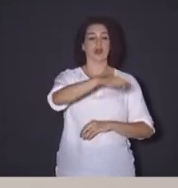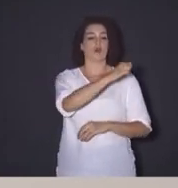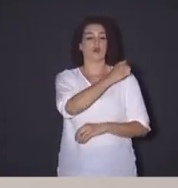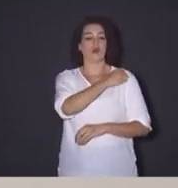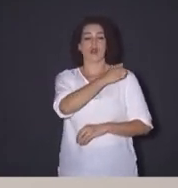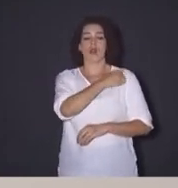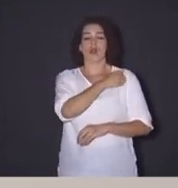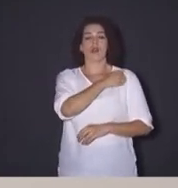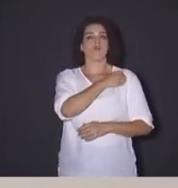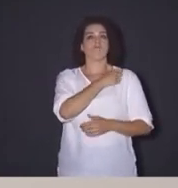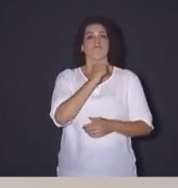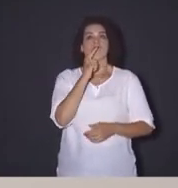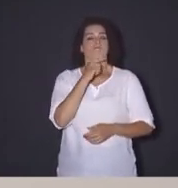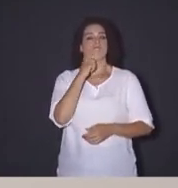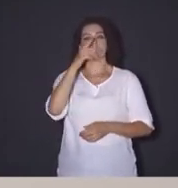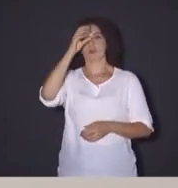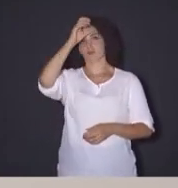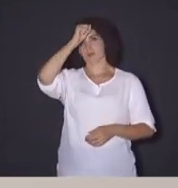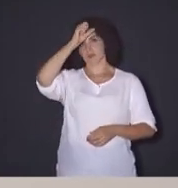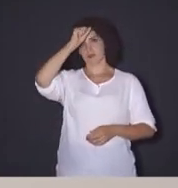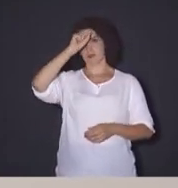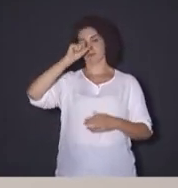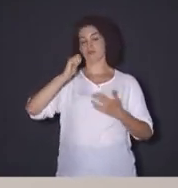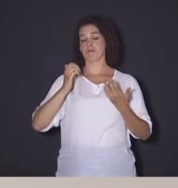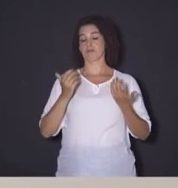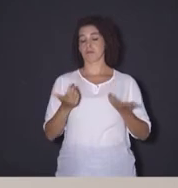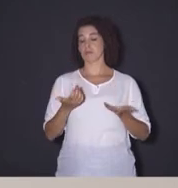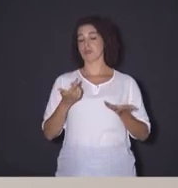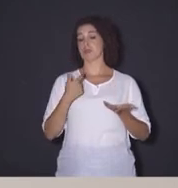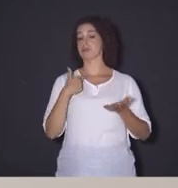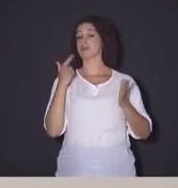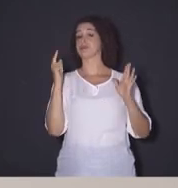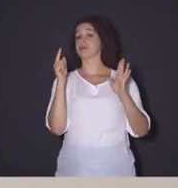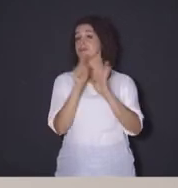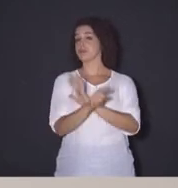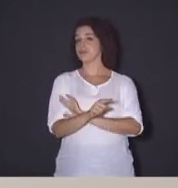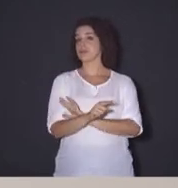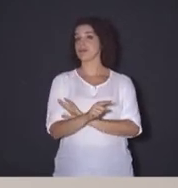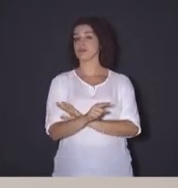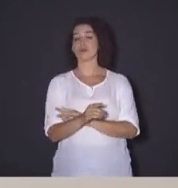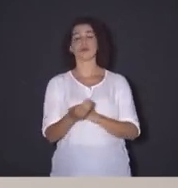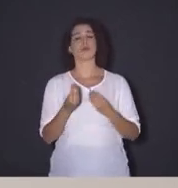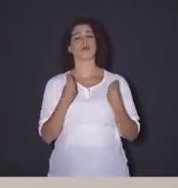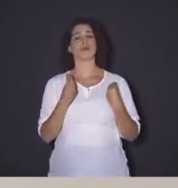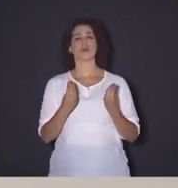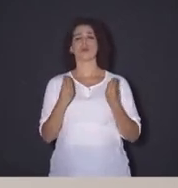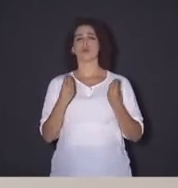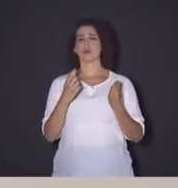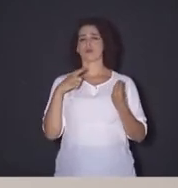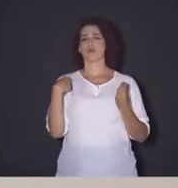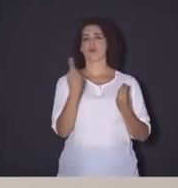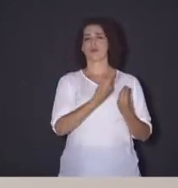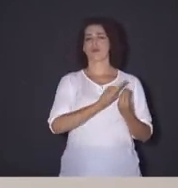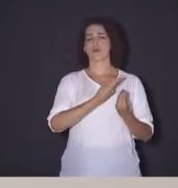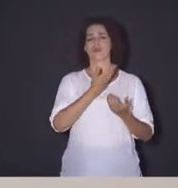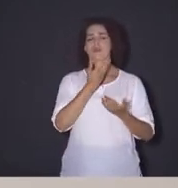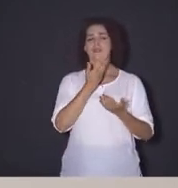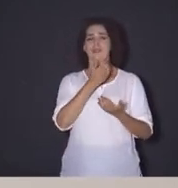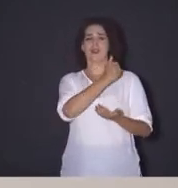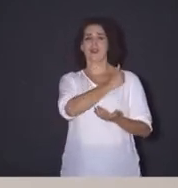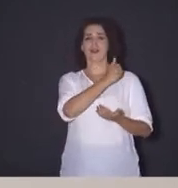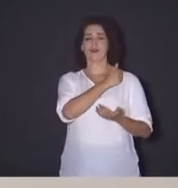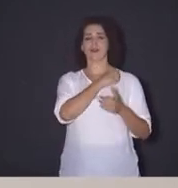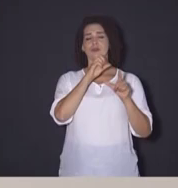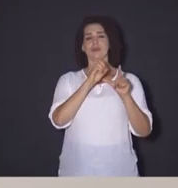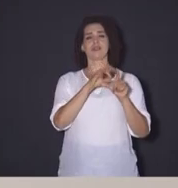universitários é eu queria saber como nós estudantes de licenciatura podemos